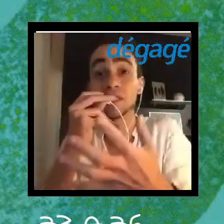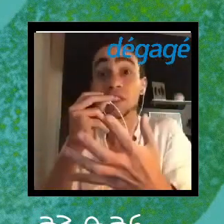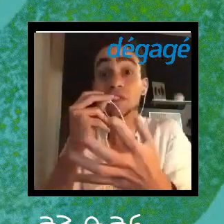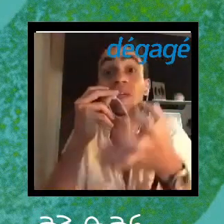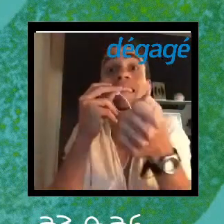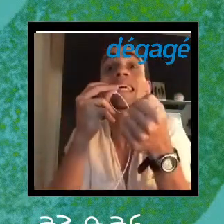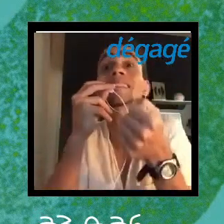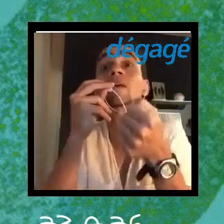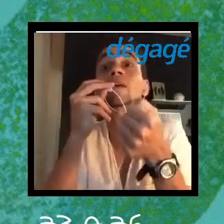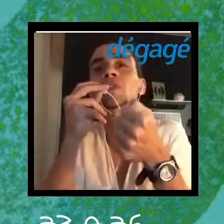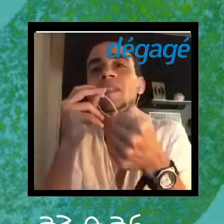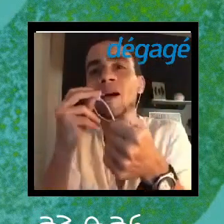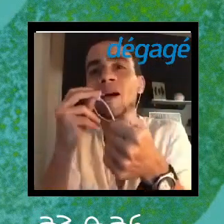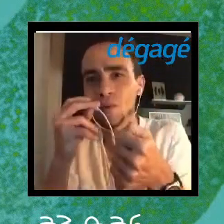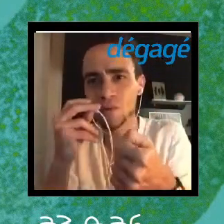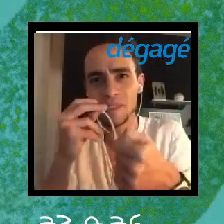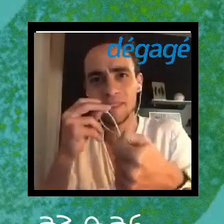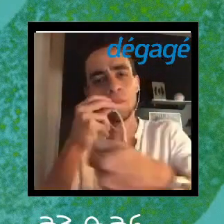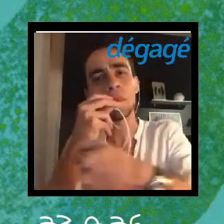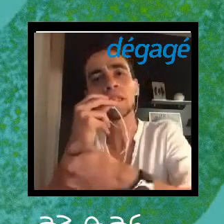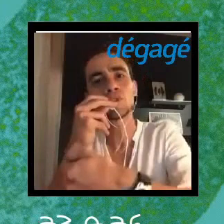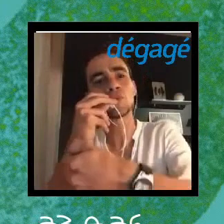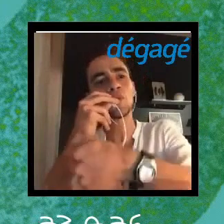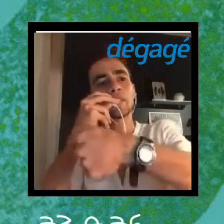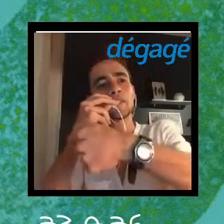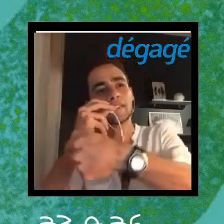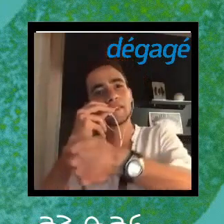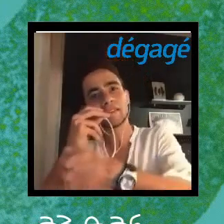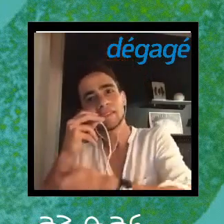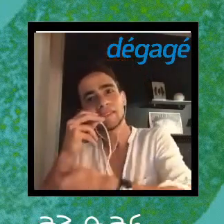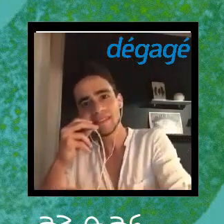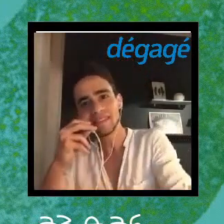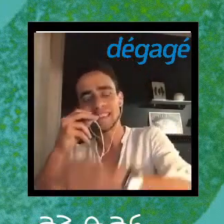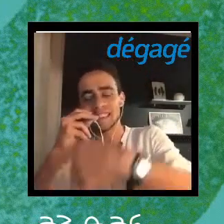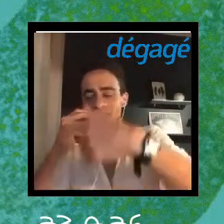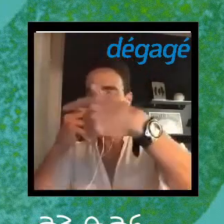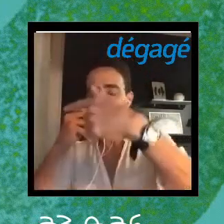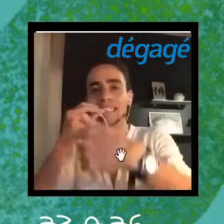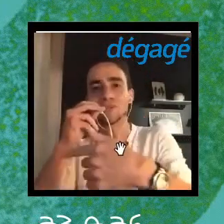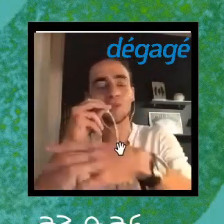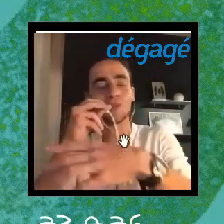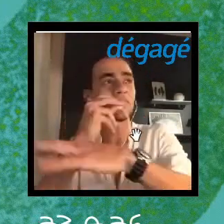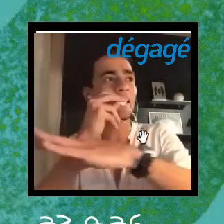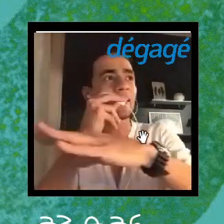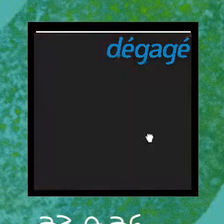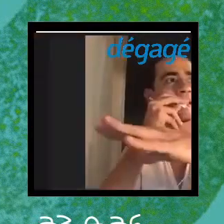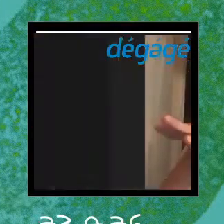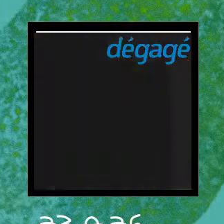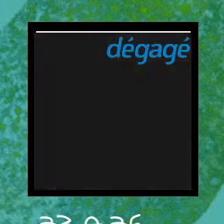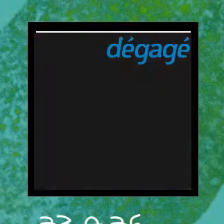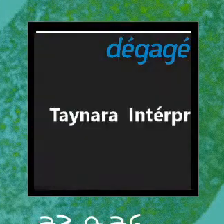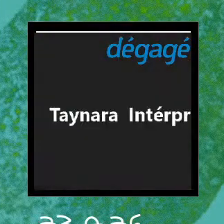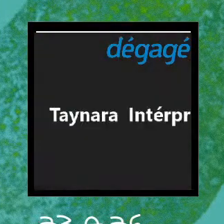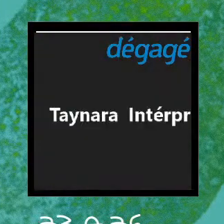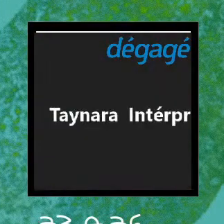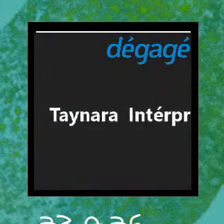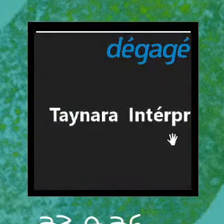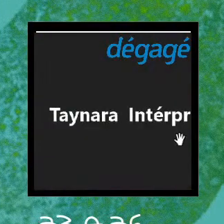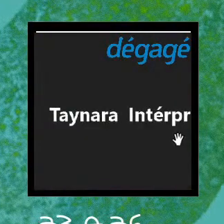arranhados ali, a gente foi até exaustão e se abraçou e deitou